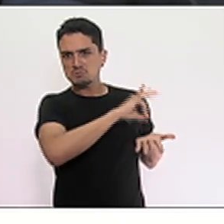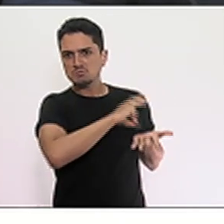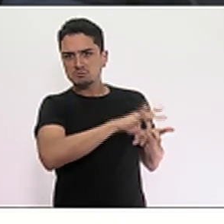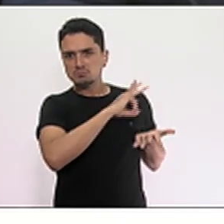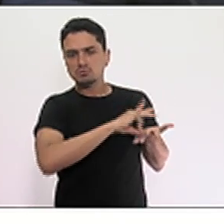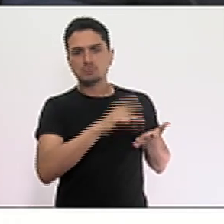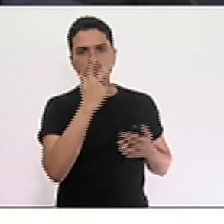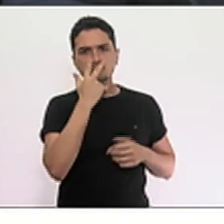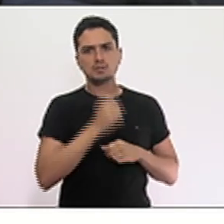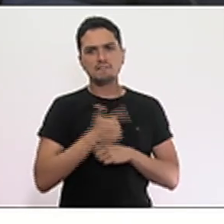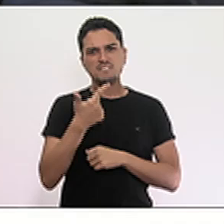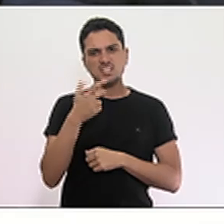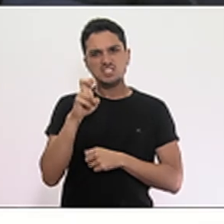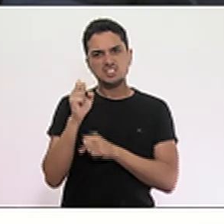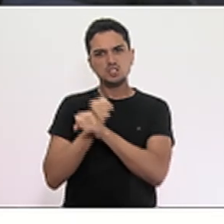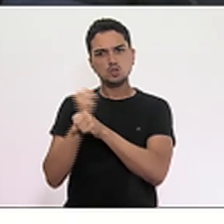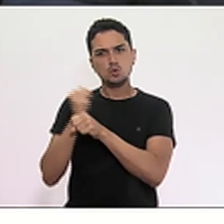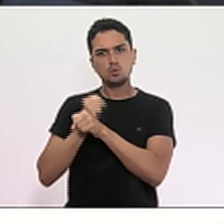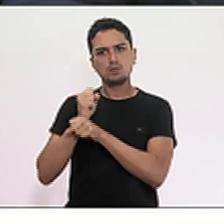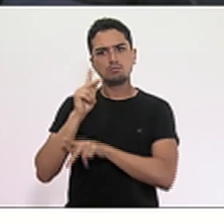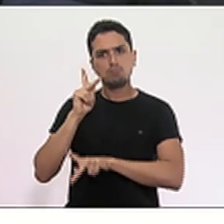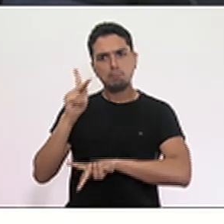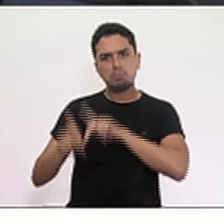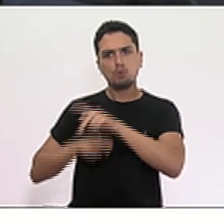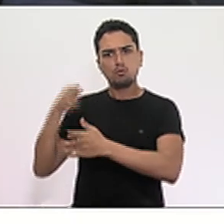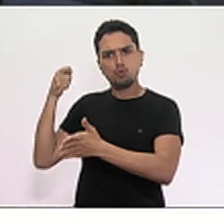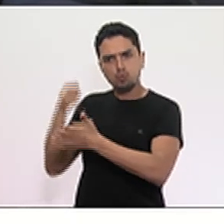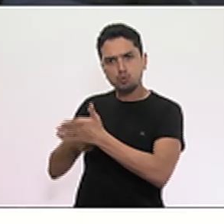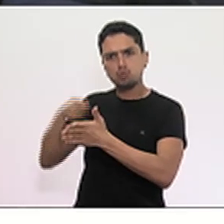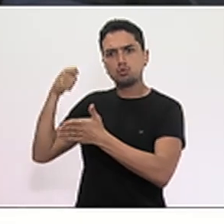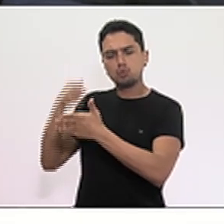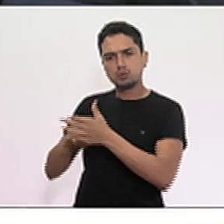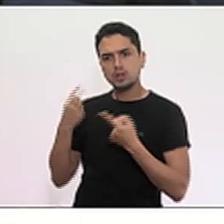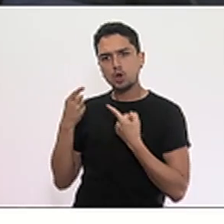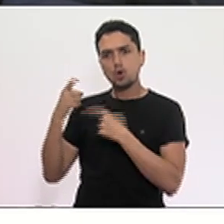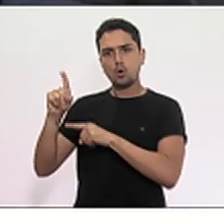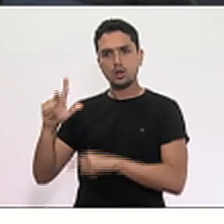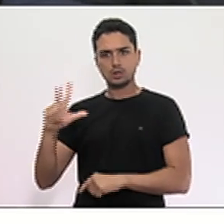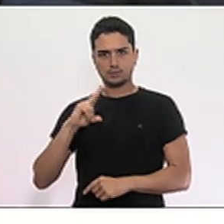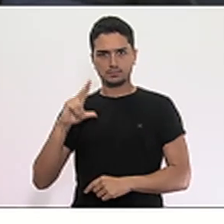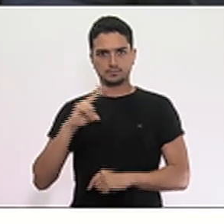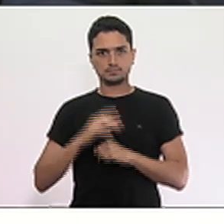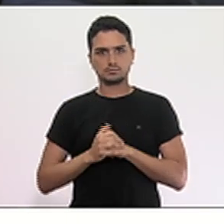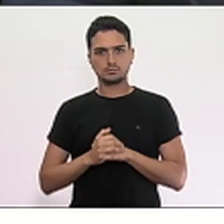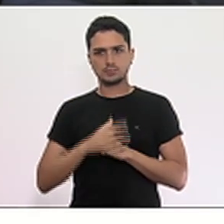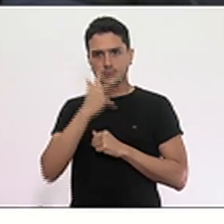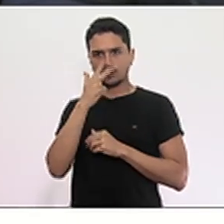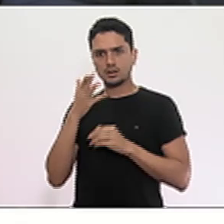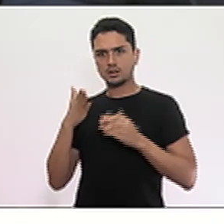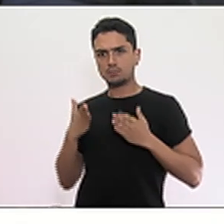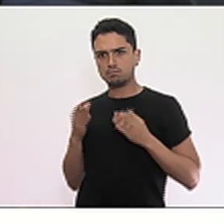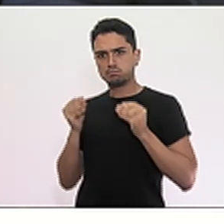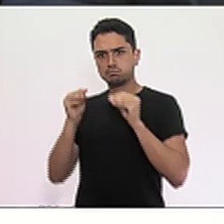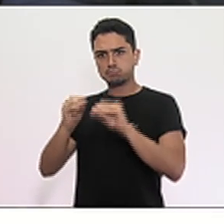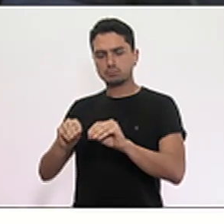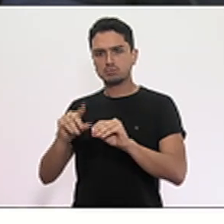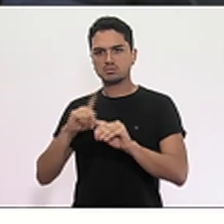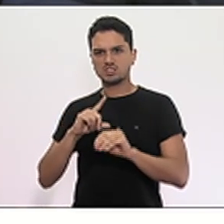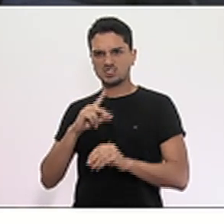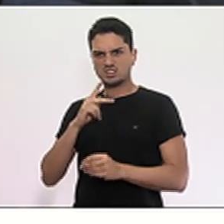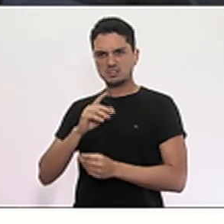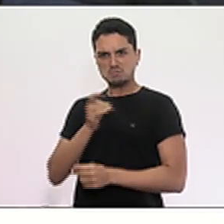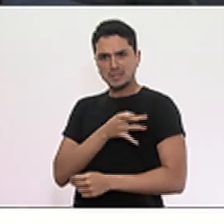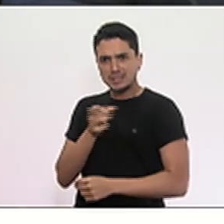25 anos, que a gente luta contra a privatização. Hoje se implantou um sistema de terror dentro da empresa. Então, muitas das coisas hoje que não